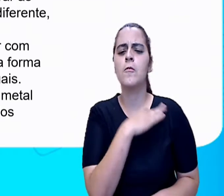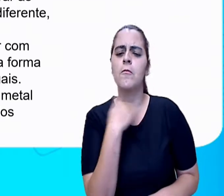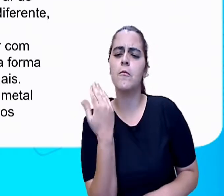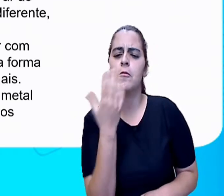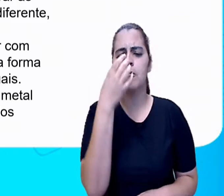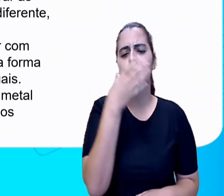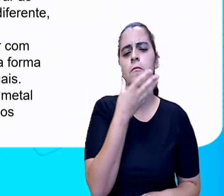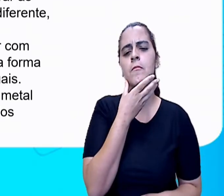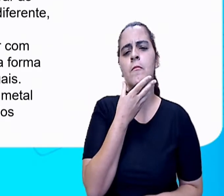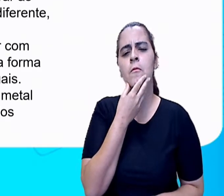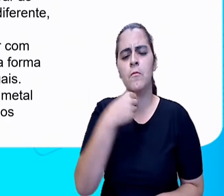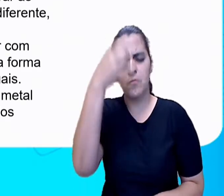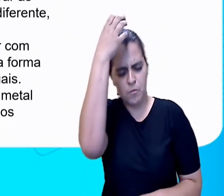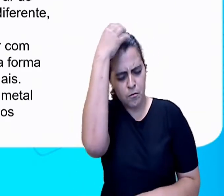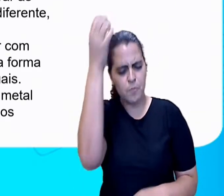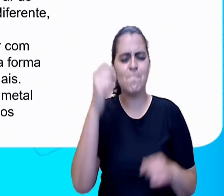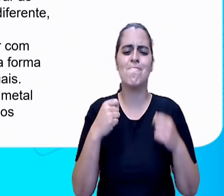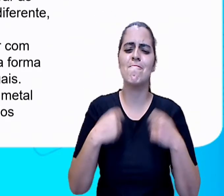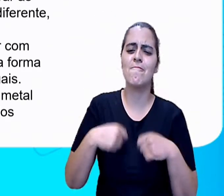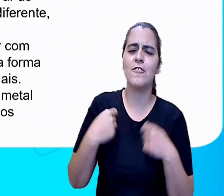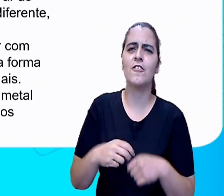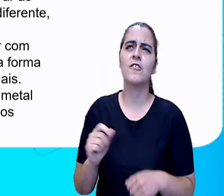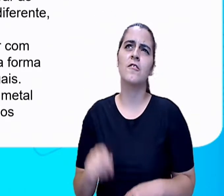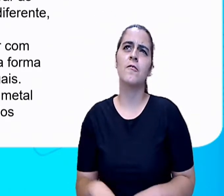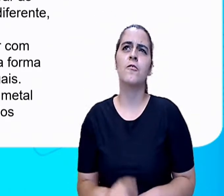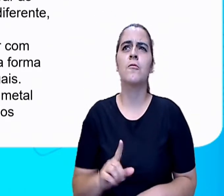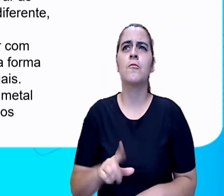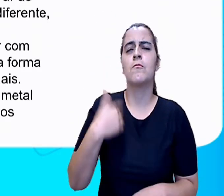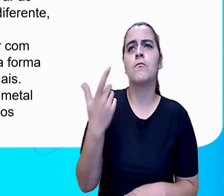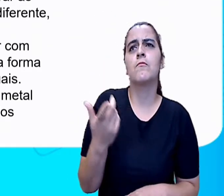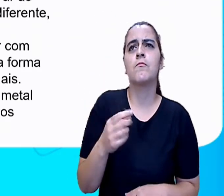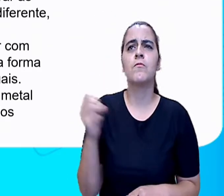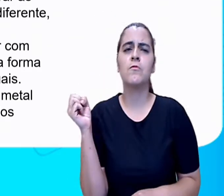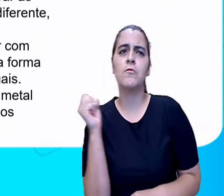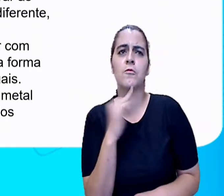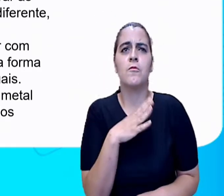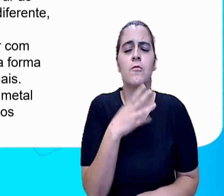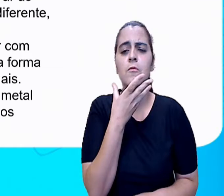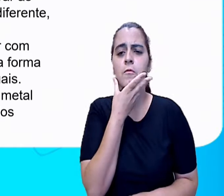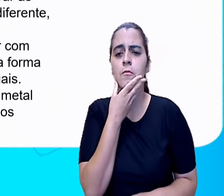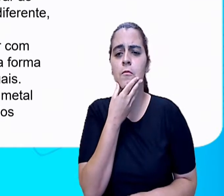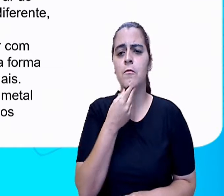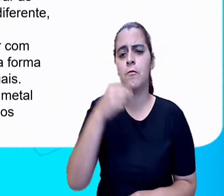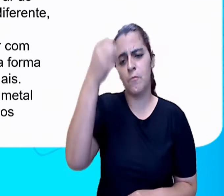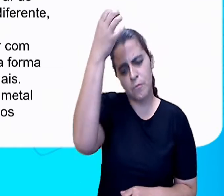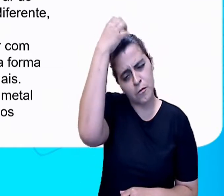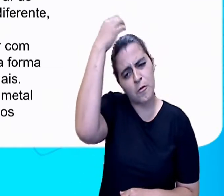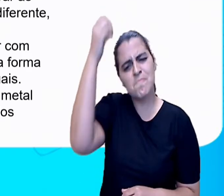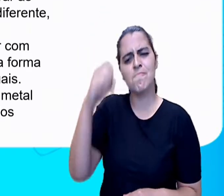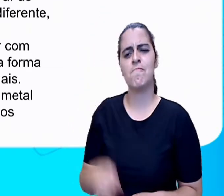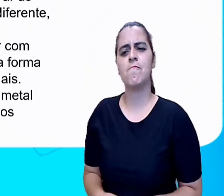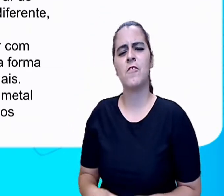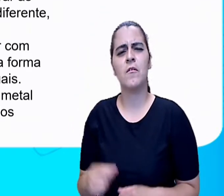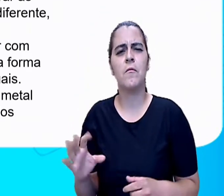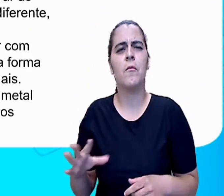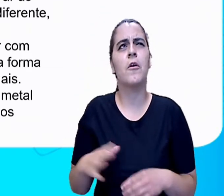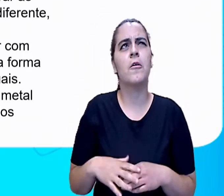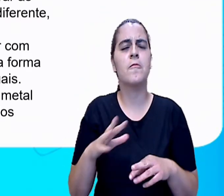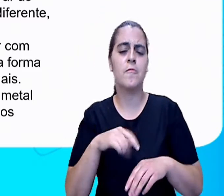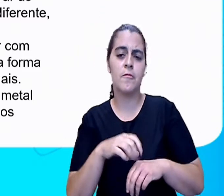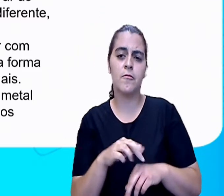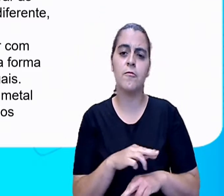morria, precisava-se tirar as medidas de um novo rei. Isso era muito sério, porque a medida